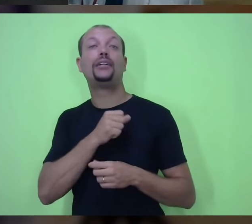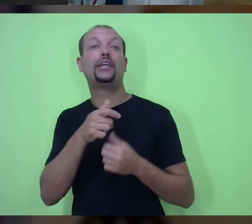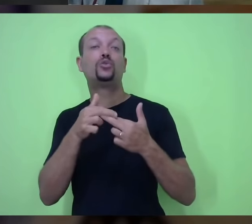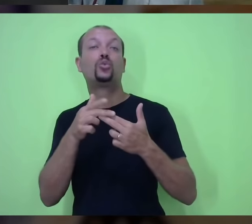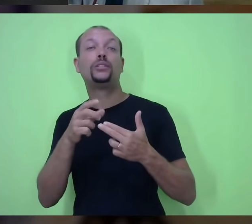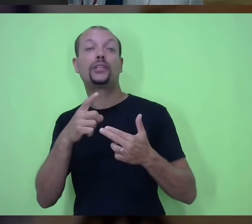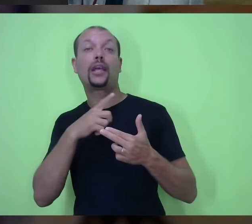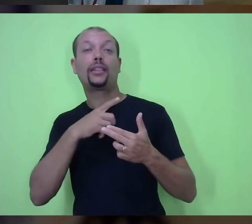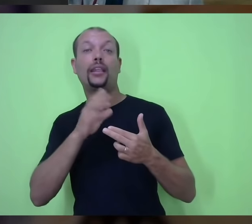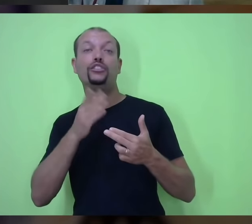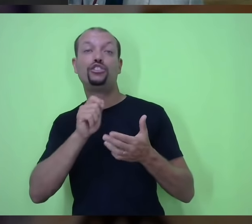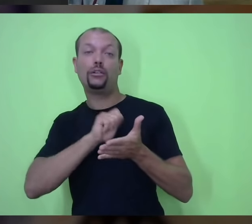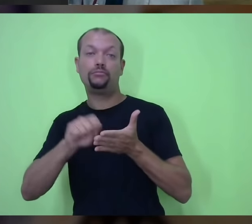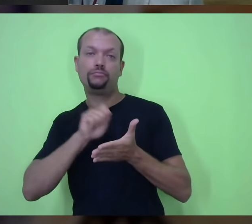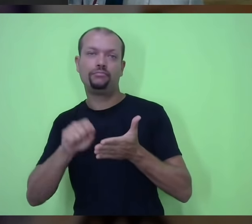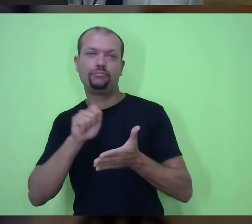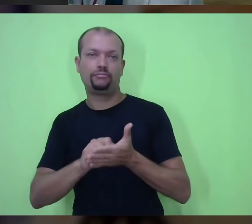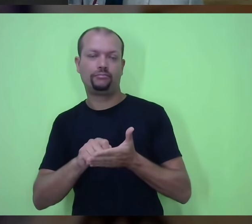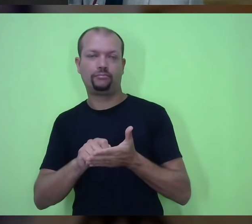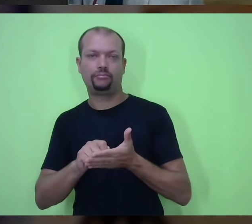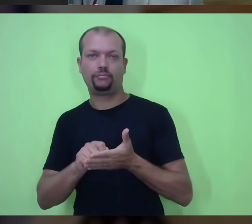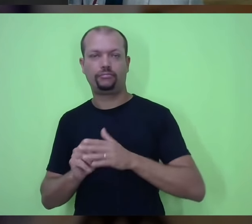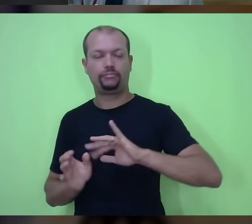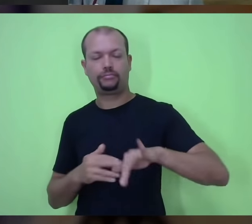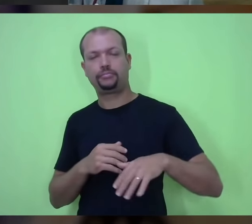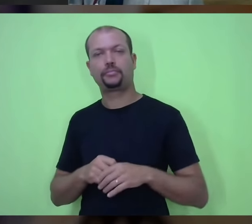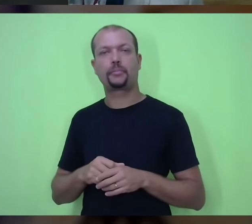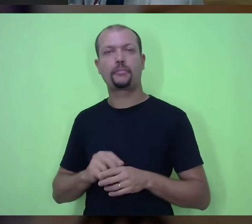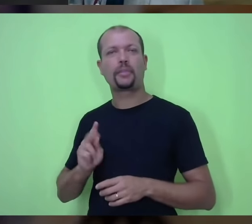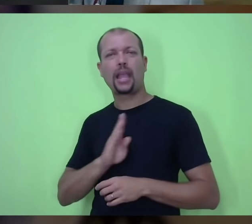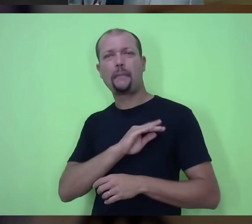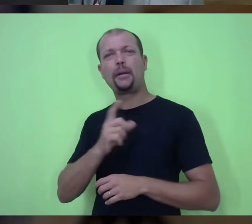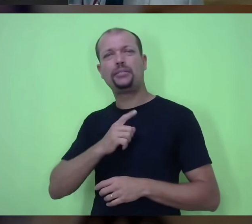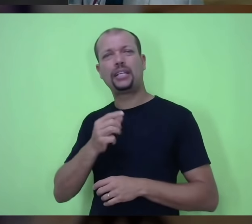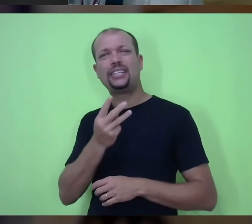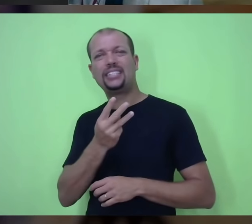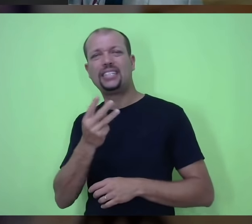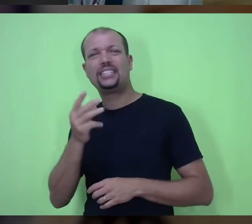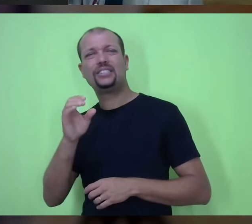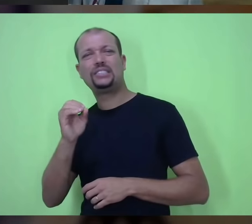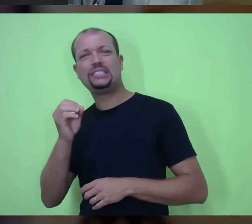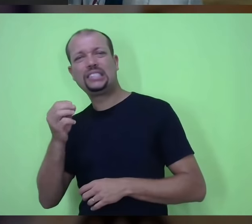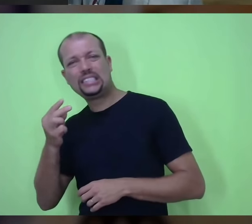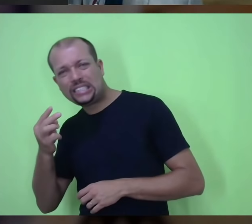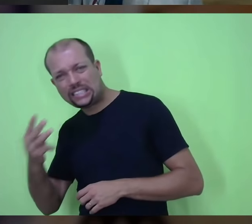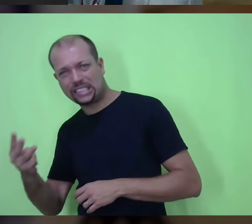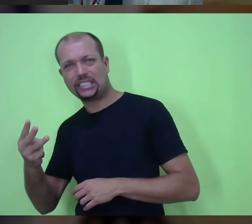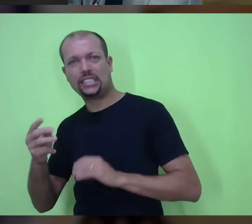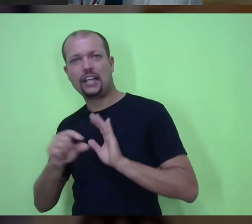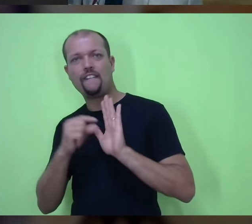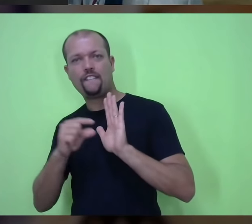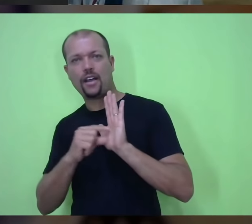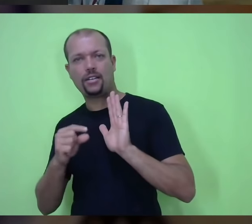foi dito. O livro de Hebreus ele tem 303 versos. Dos 303 versos, pelo